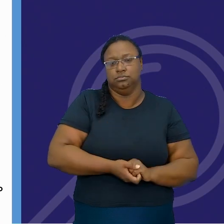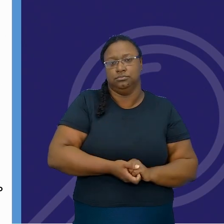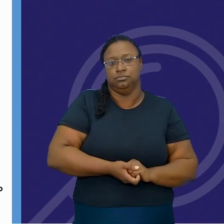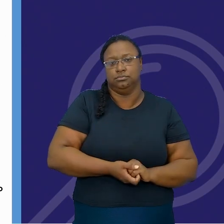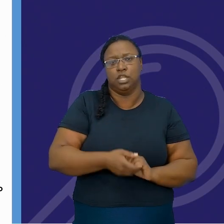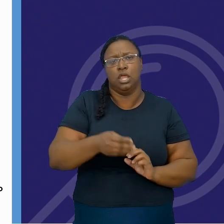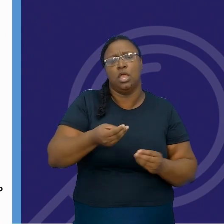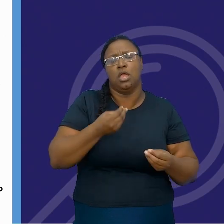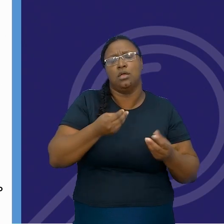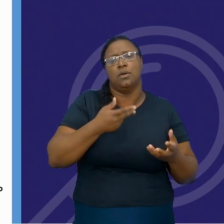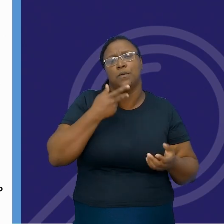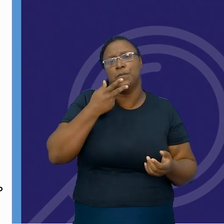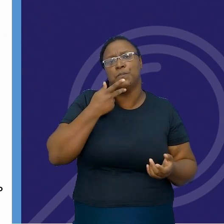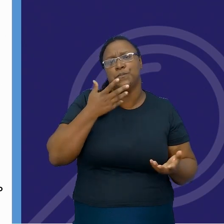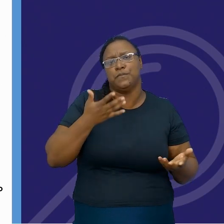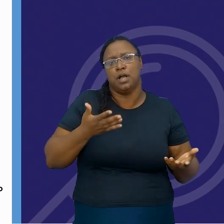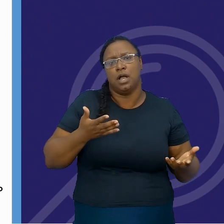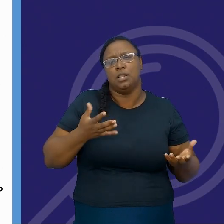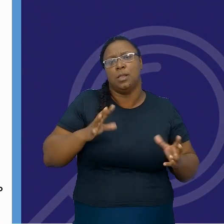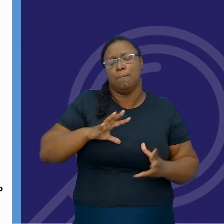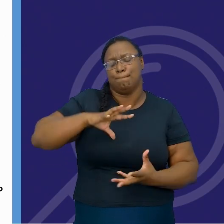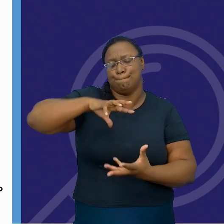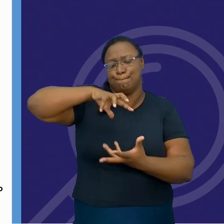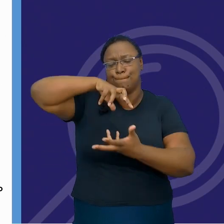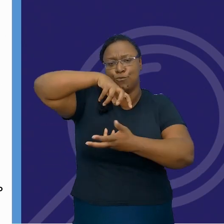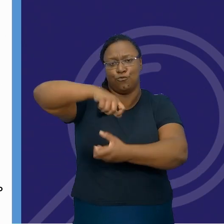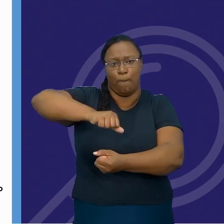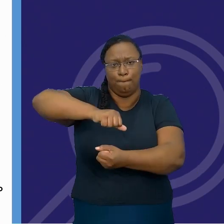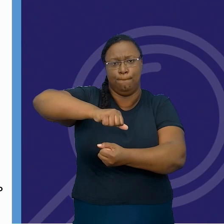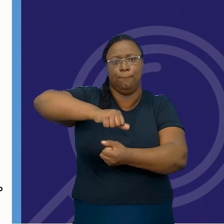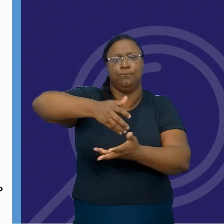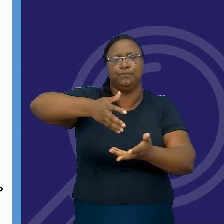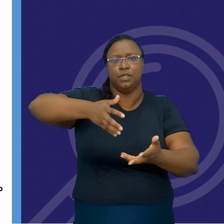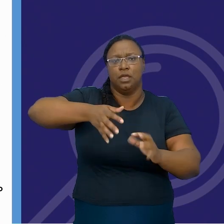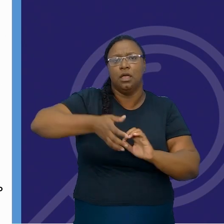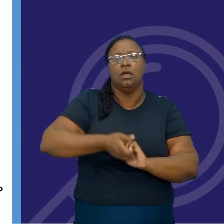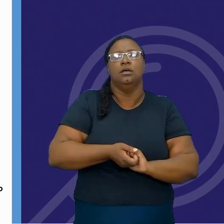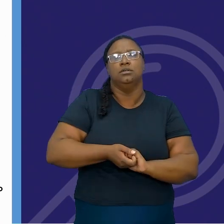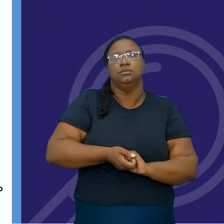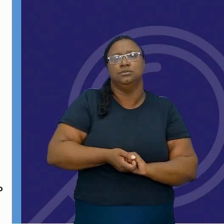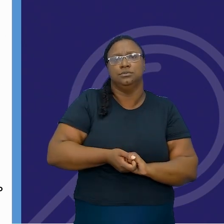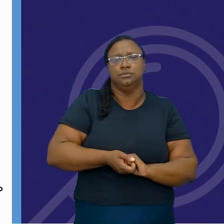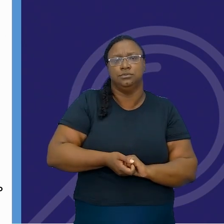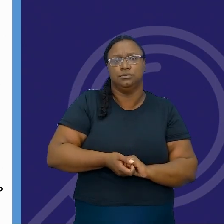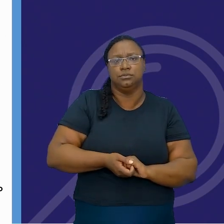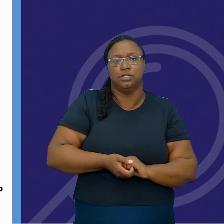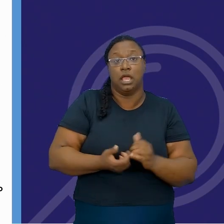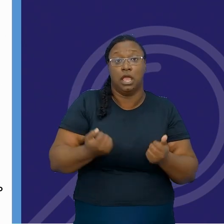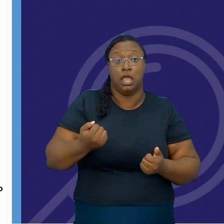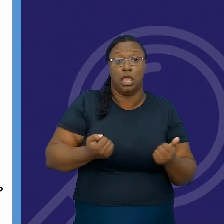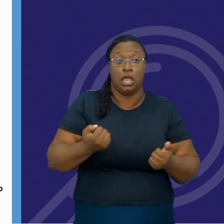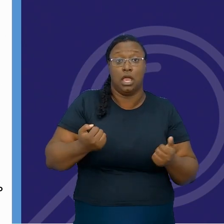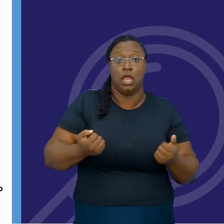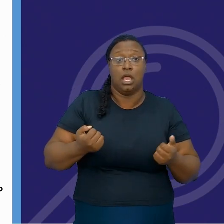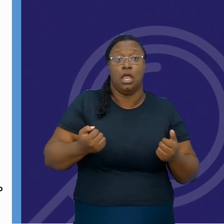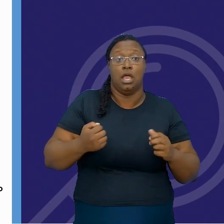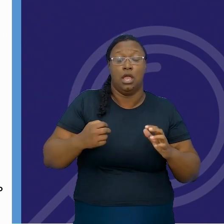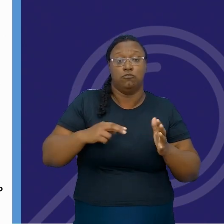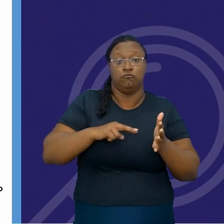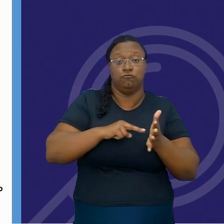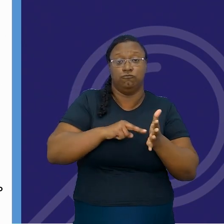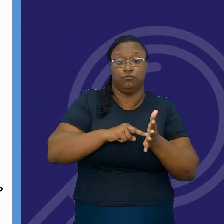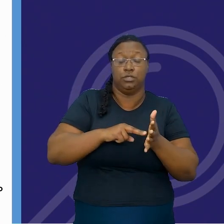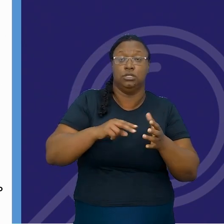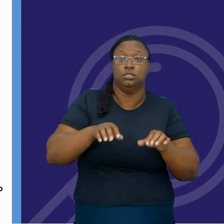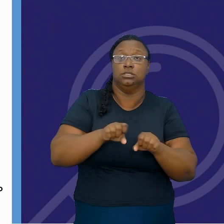né, na sustentabilidade e tudo mais, né, nos carros elétricos agora, na energia